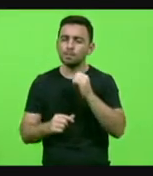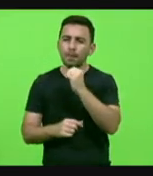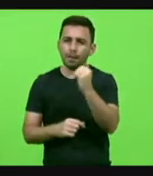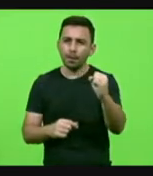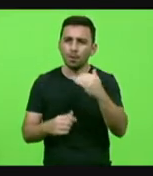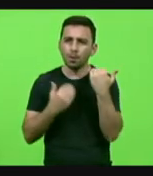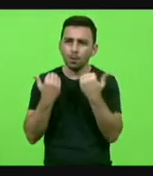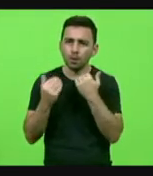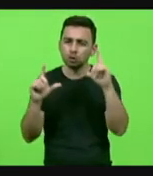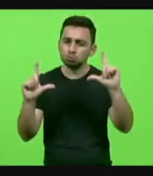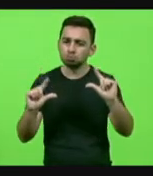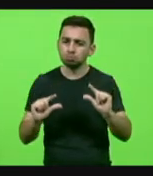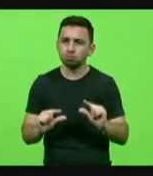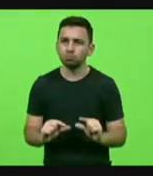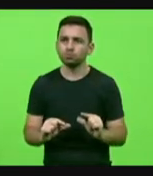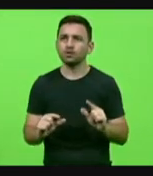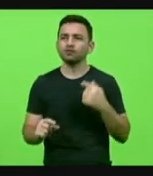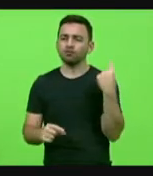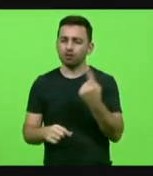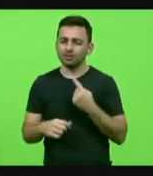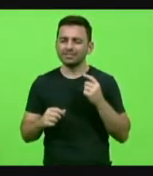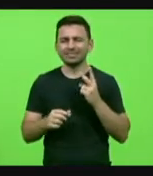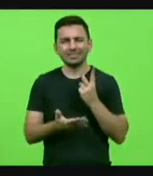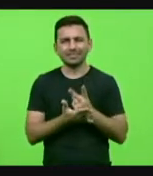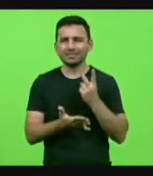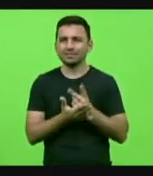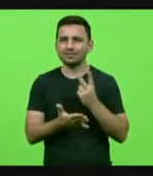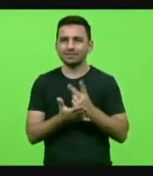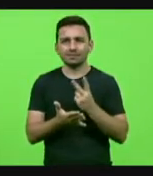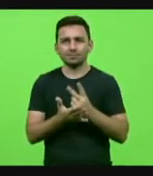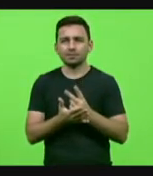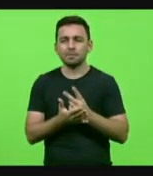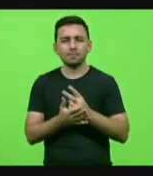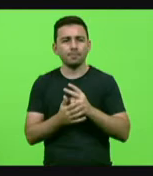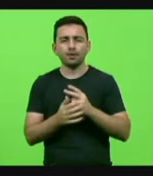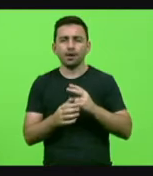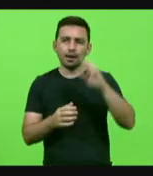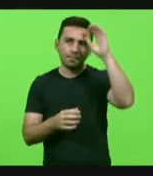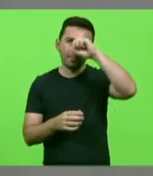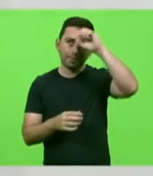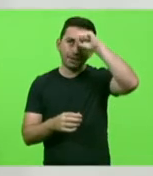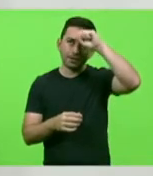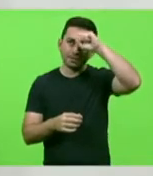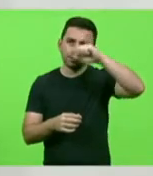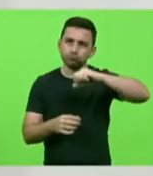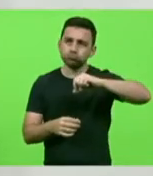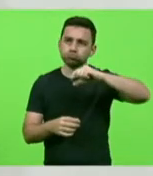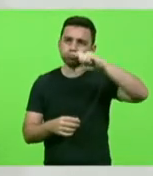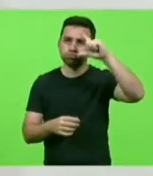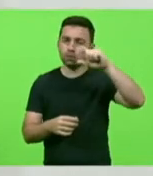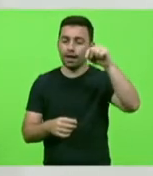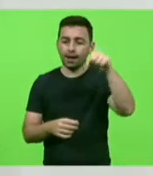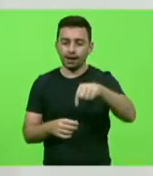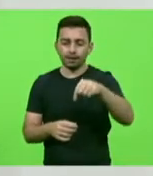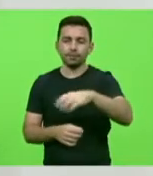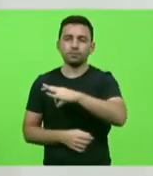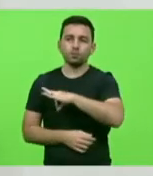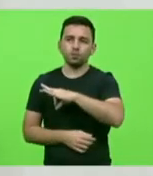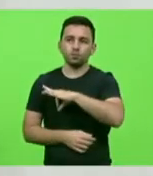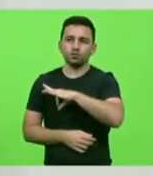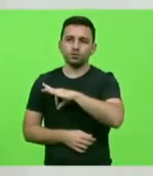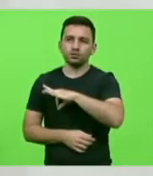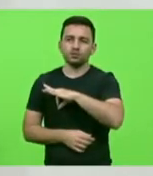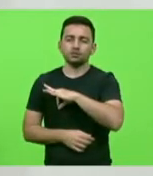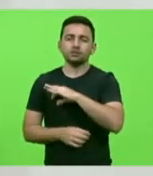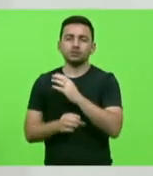homicídios, e a gente procurou sempre trazer conhecimento e aprimorar a nossa polícia